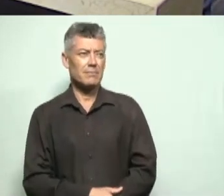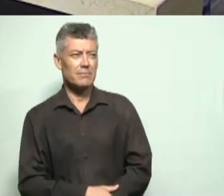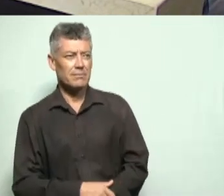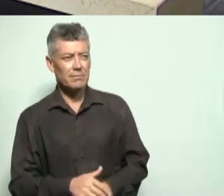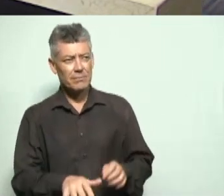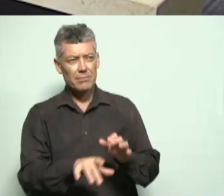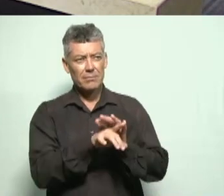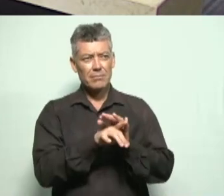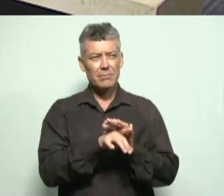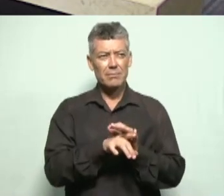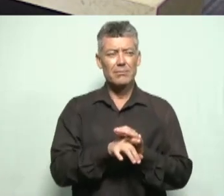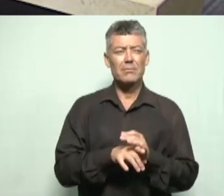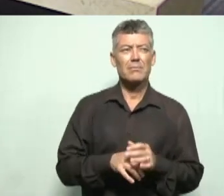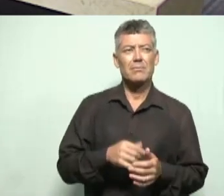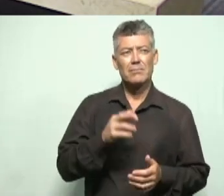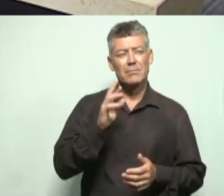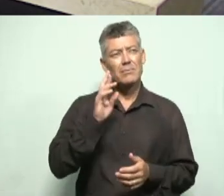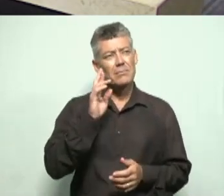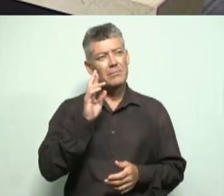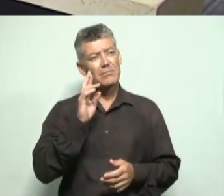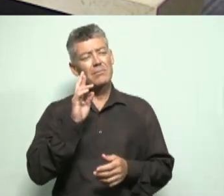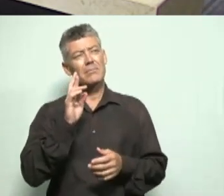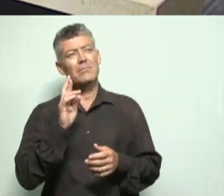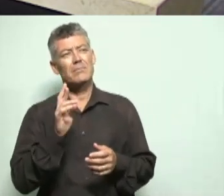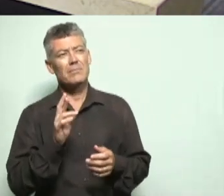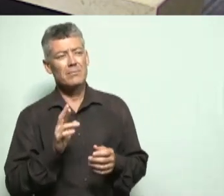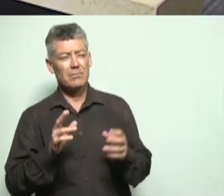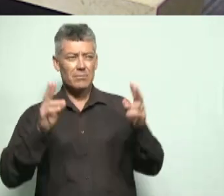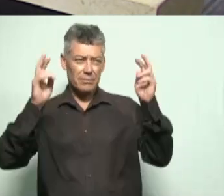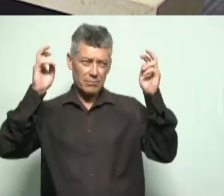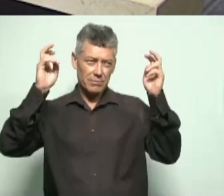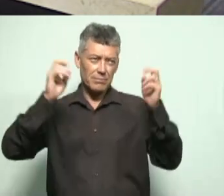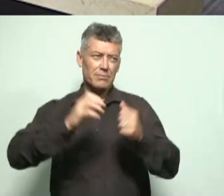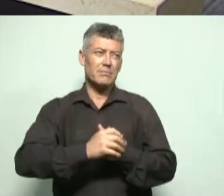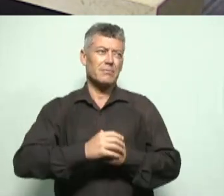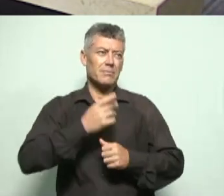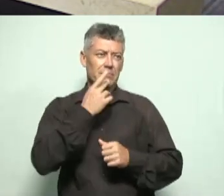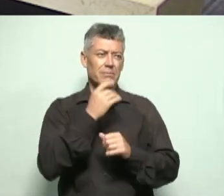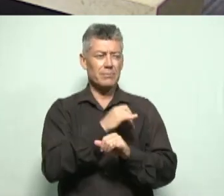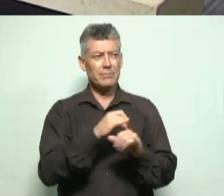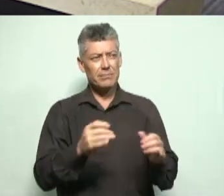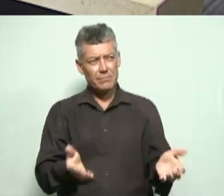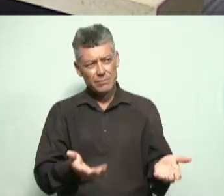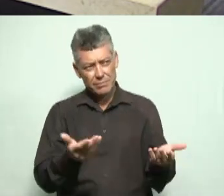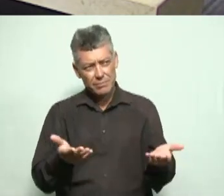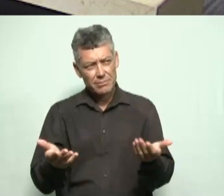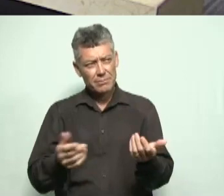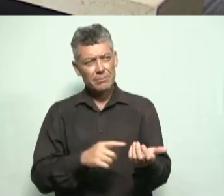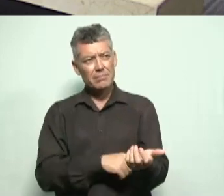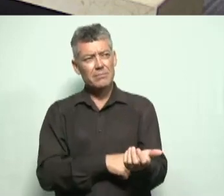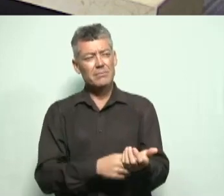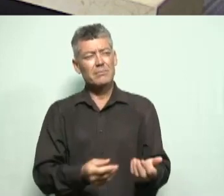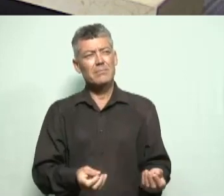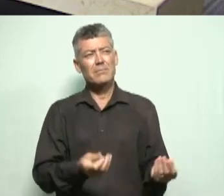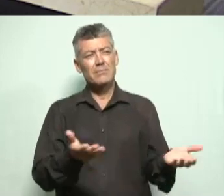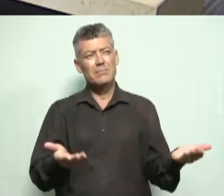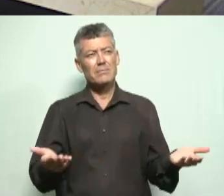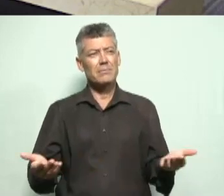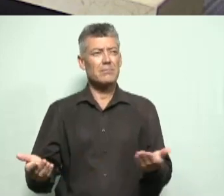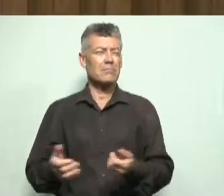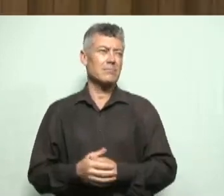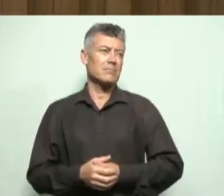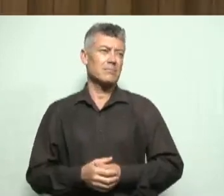lei 348, Robson Carvalho, assunto. Assegura a isenção de mensagem de incentivo à doação de sangue em